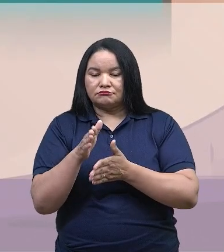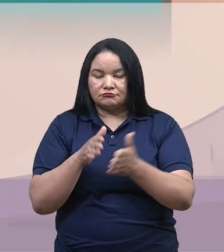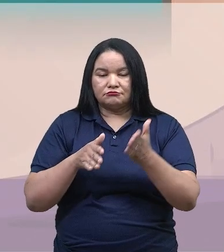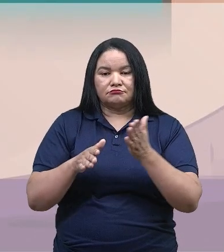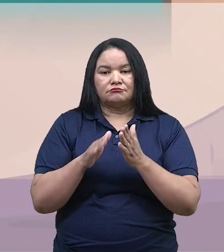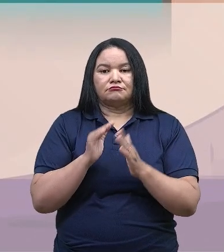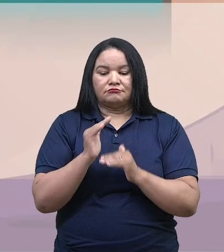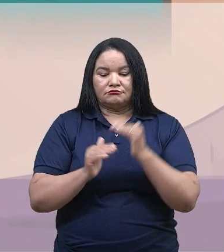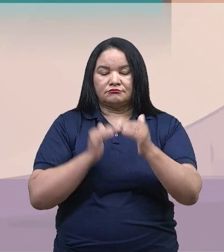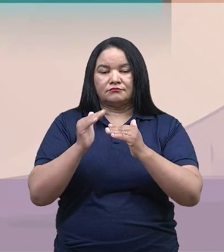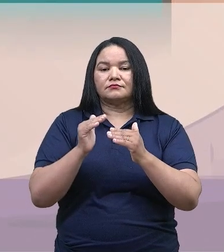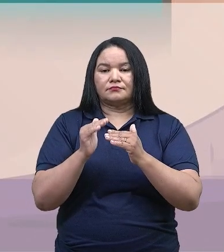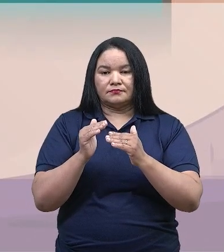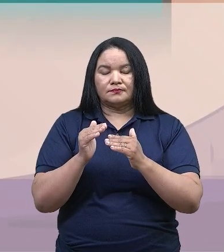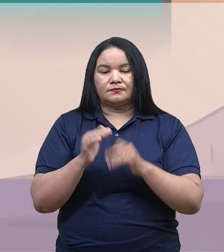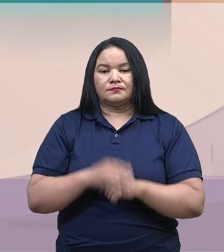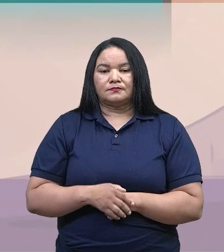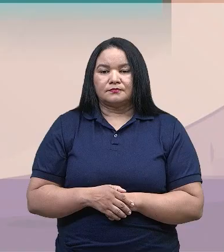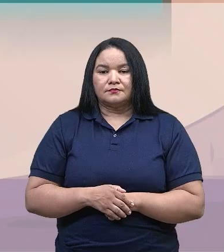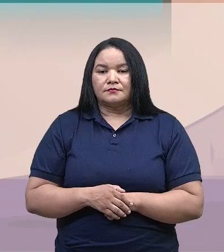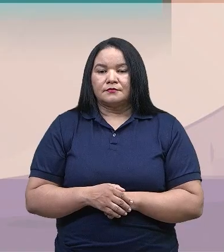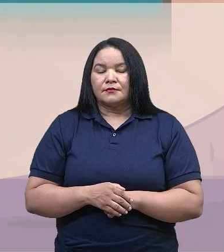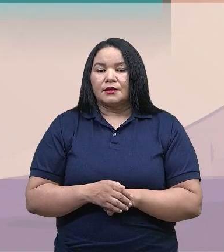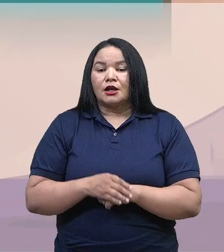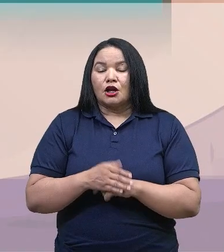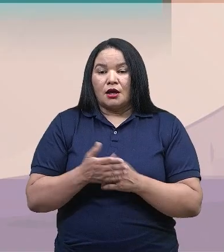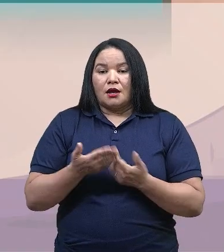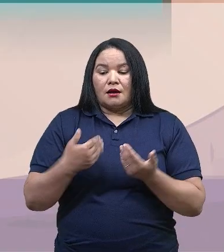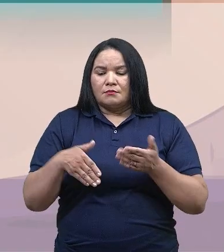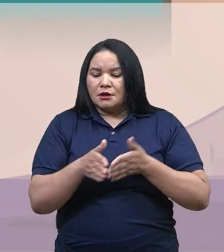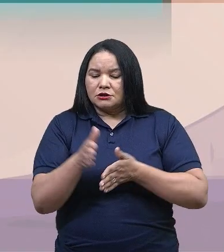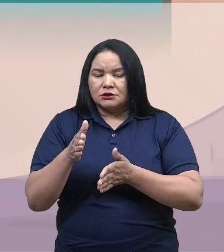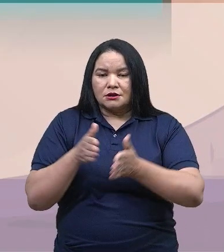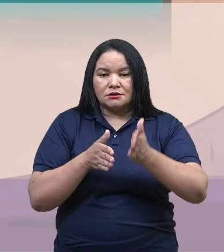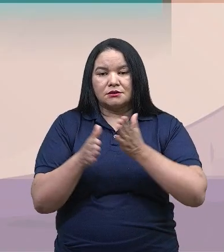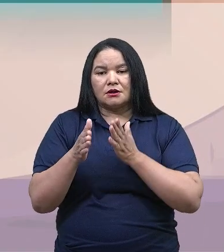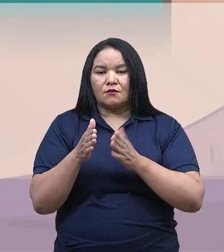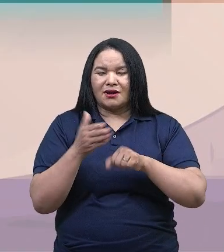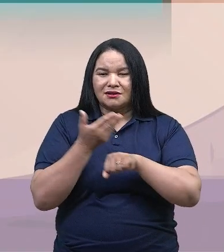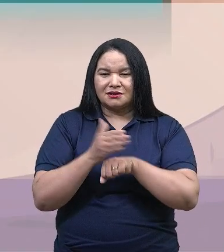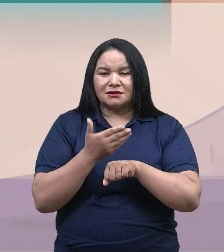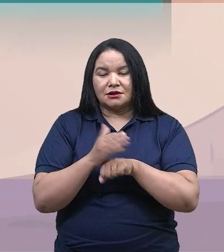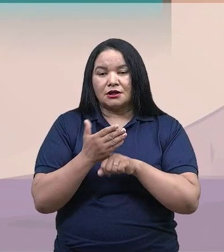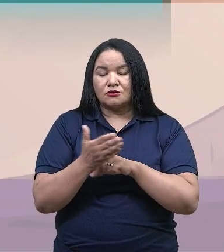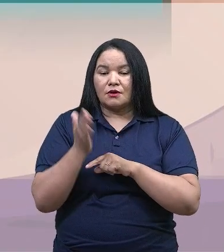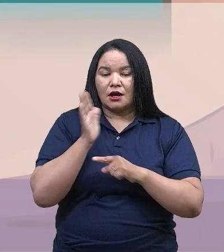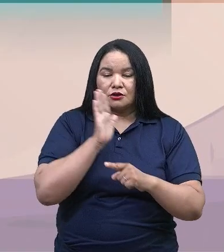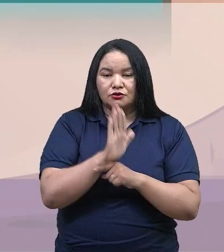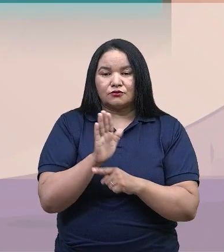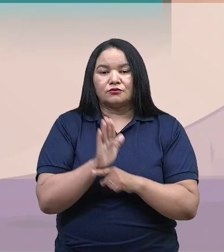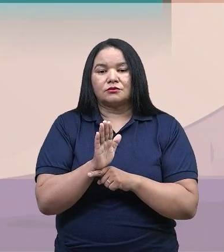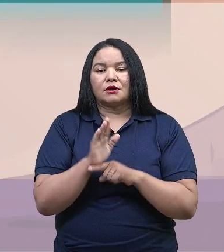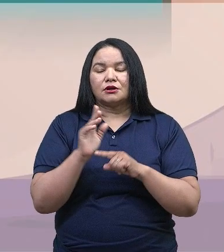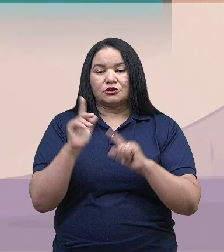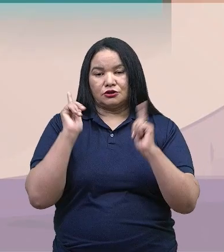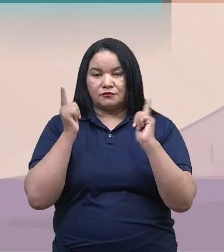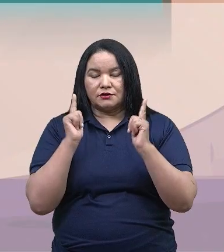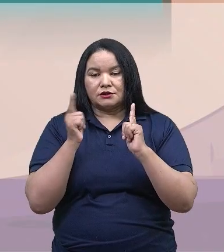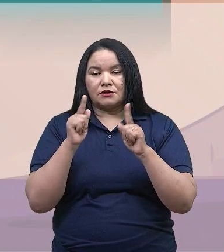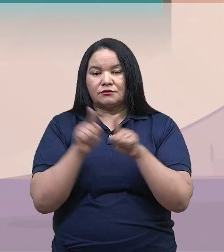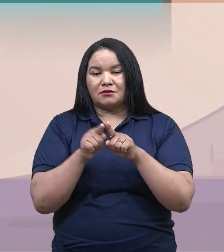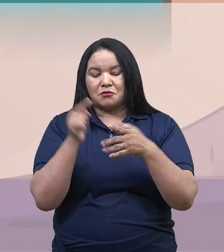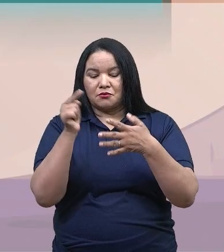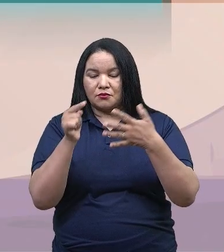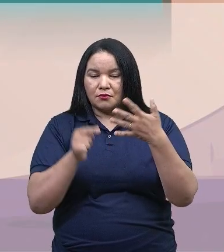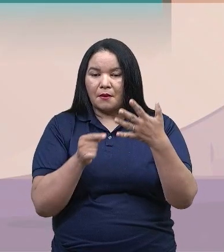progressão, porque o patins ele tem inúmeros benefícios. A patinação ela vai além da aventura e do lazer, ela oferece uma gama de benefícios para a